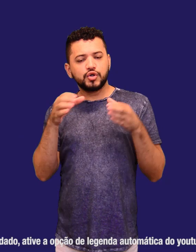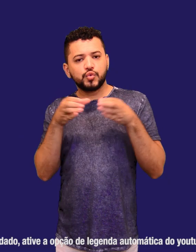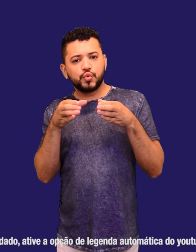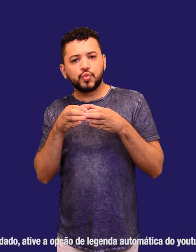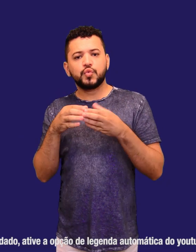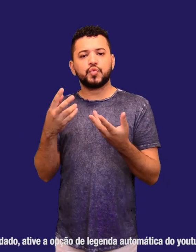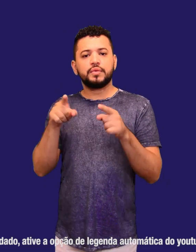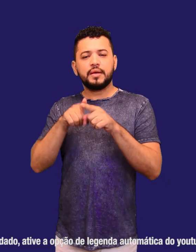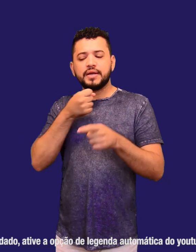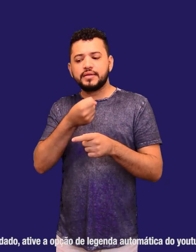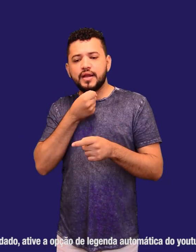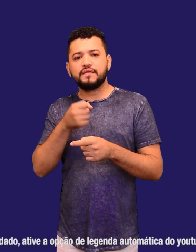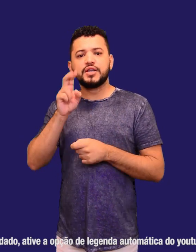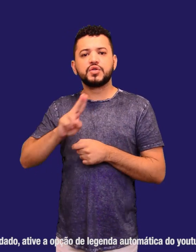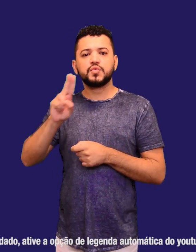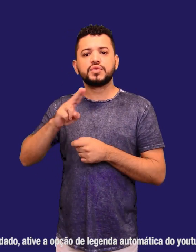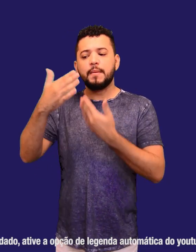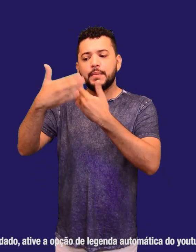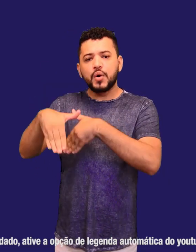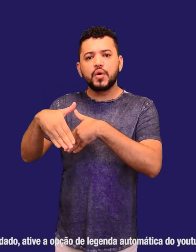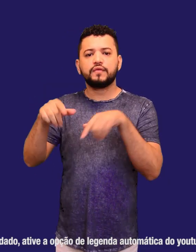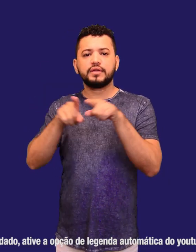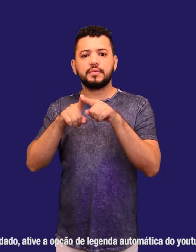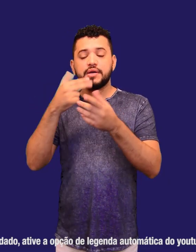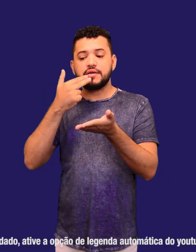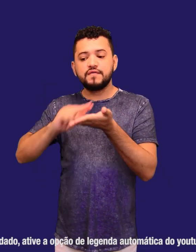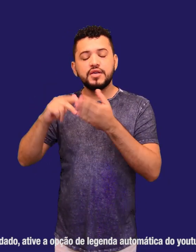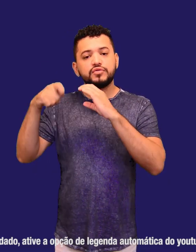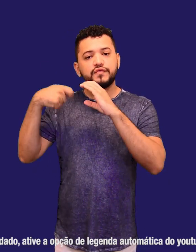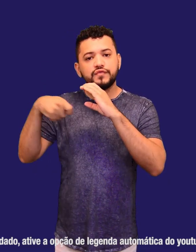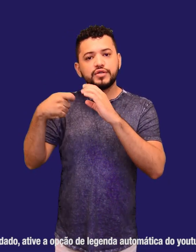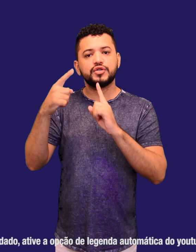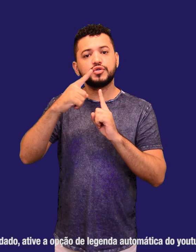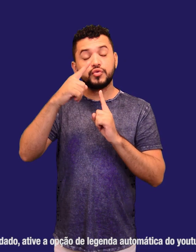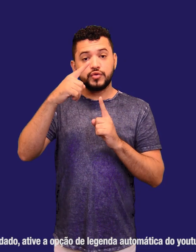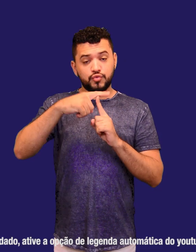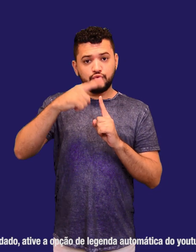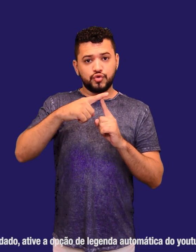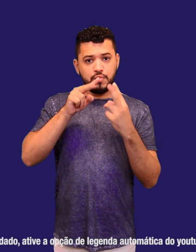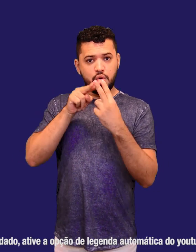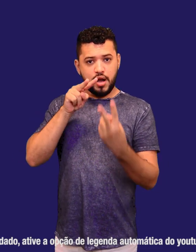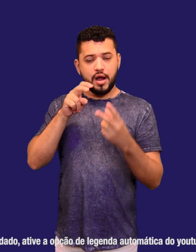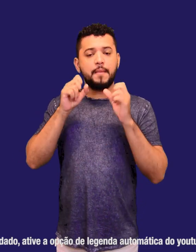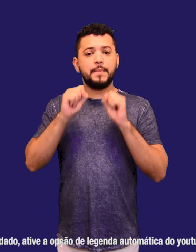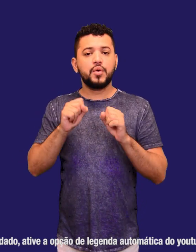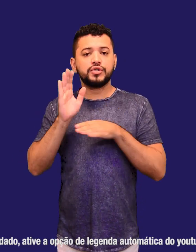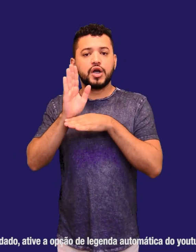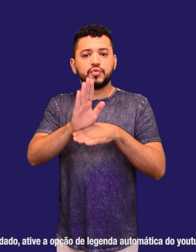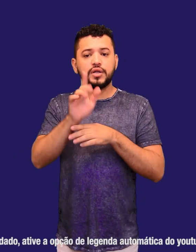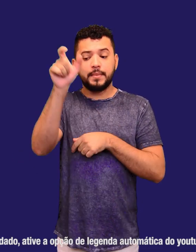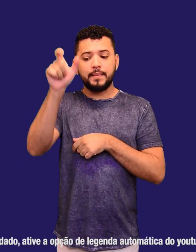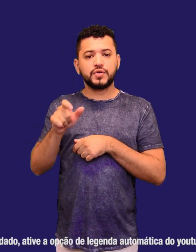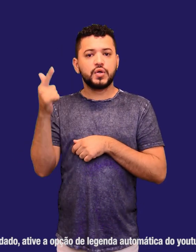coletivas, aplicação de testes, envios de vídeos. Essa modalidade online, ela colabora para que o